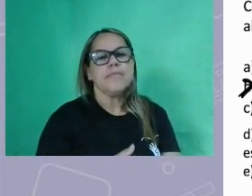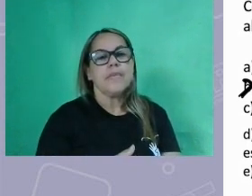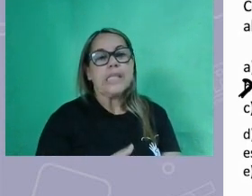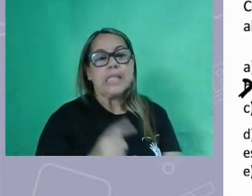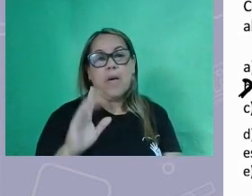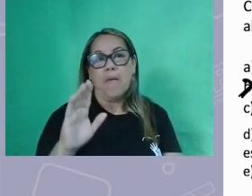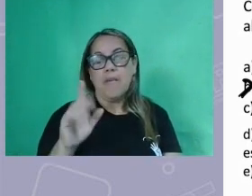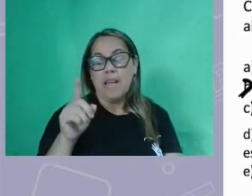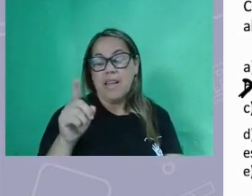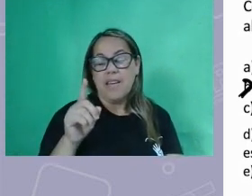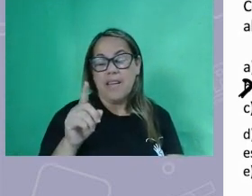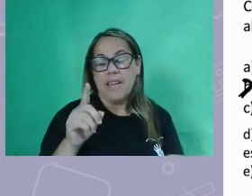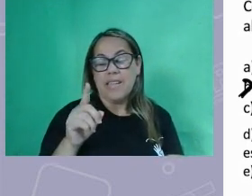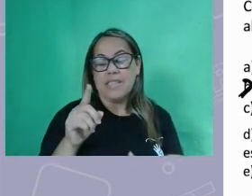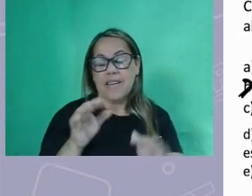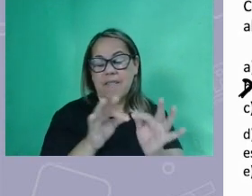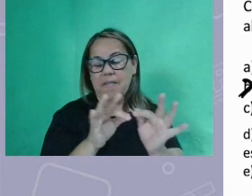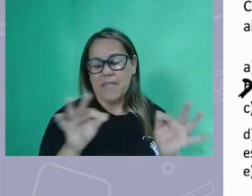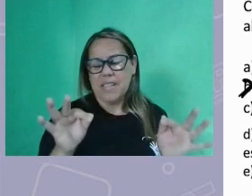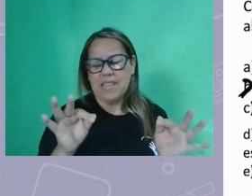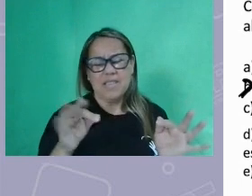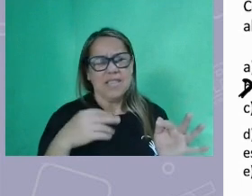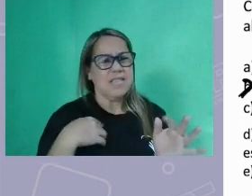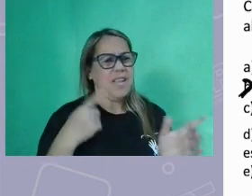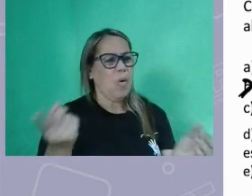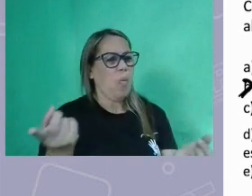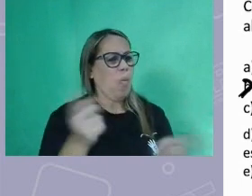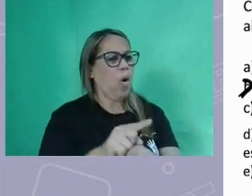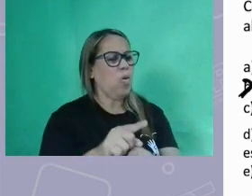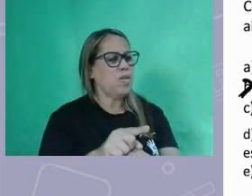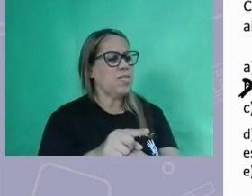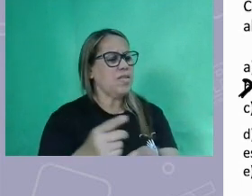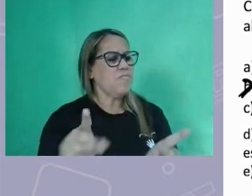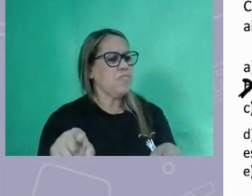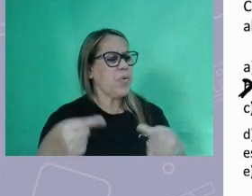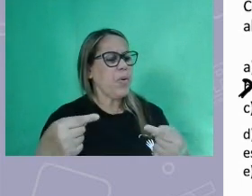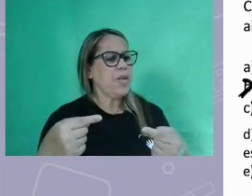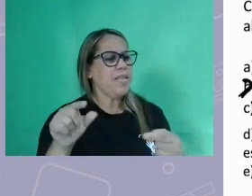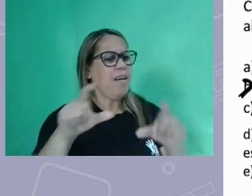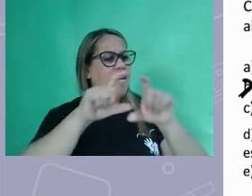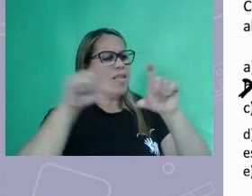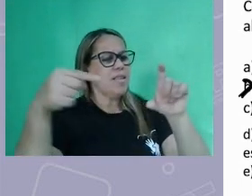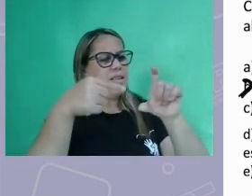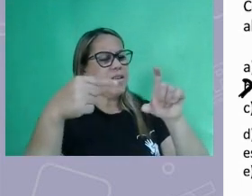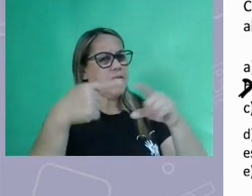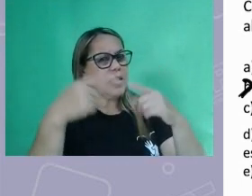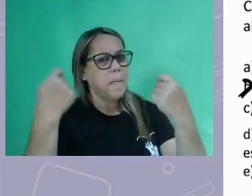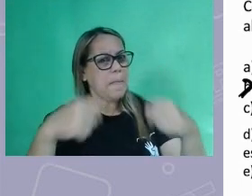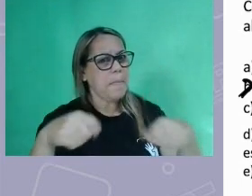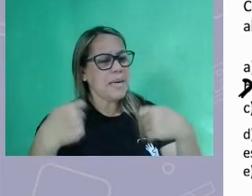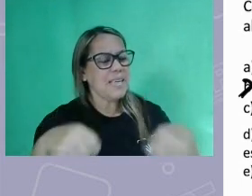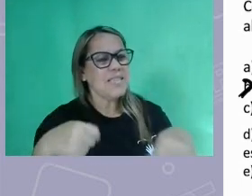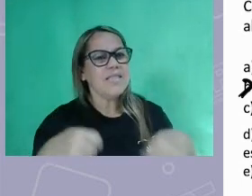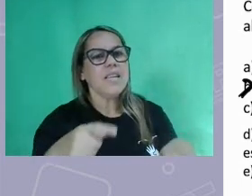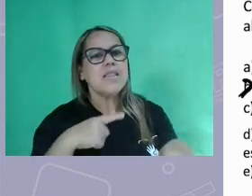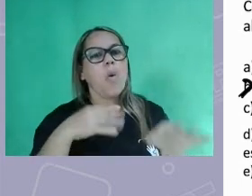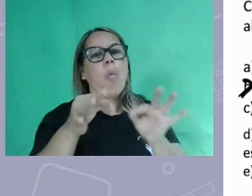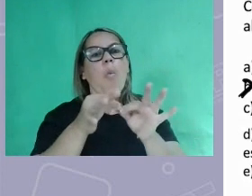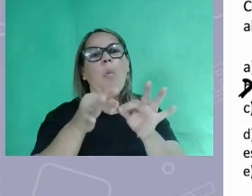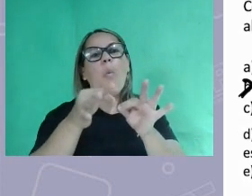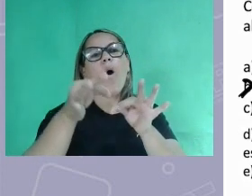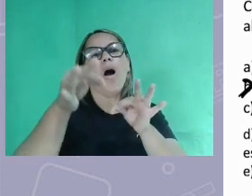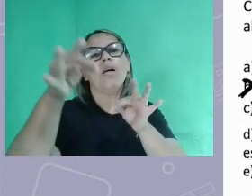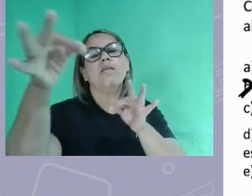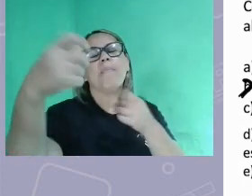afirmação ela vai contra o que está no enunciado ele diz no enunciado que você precisa ter uma distância uma